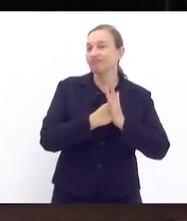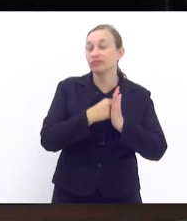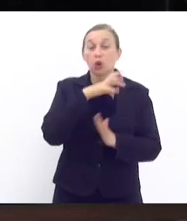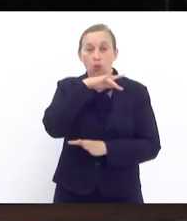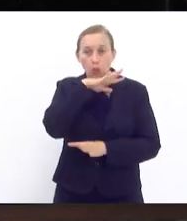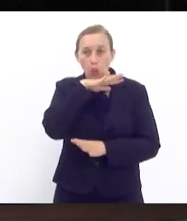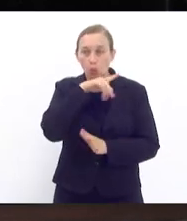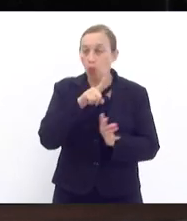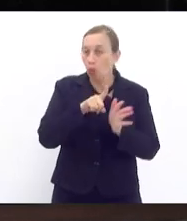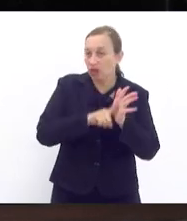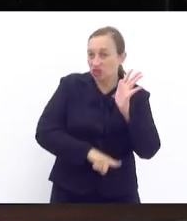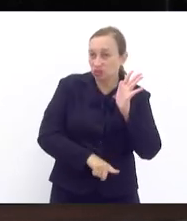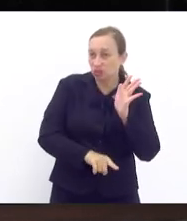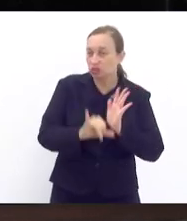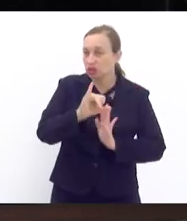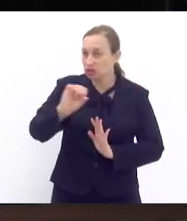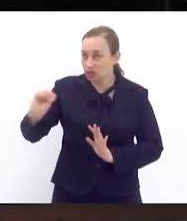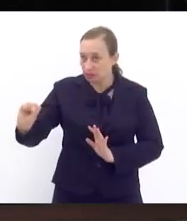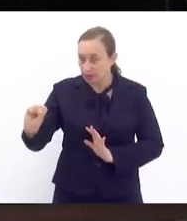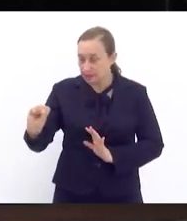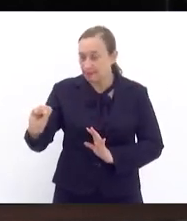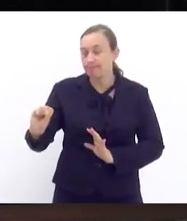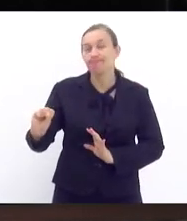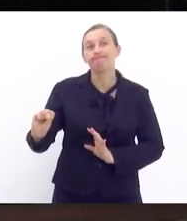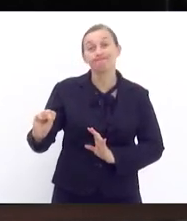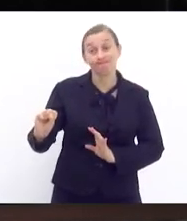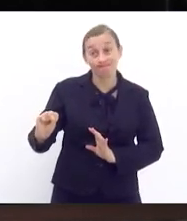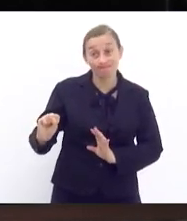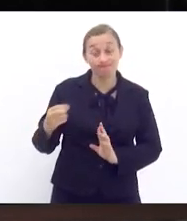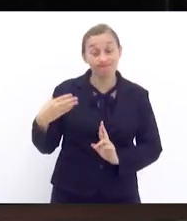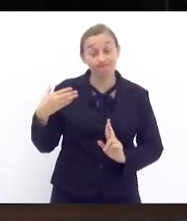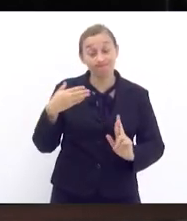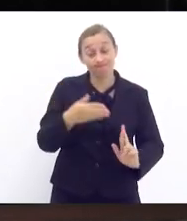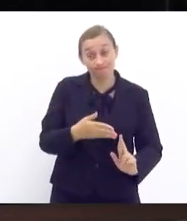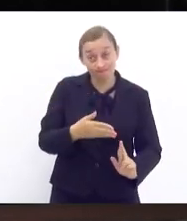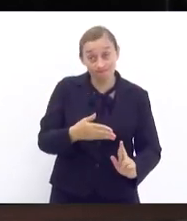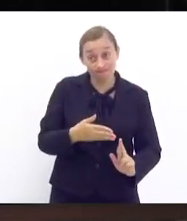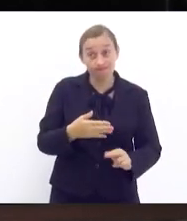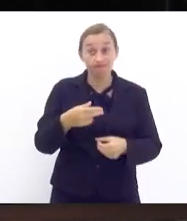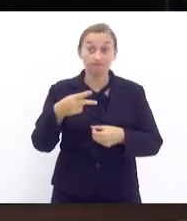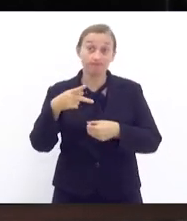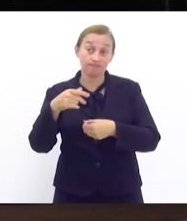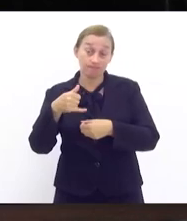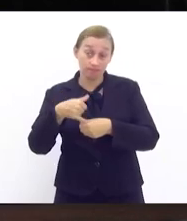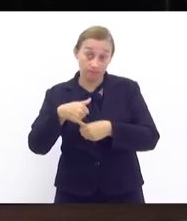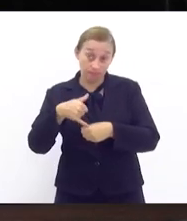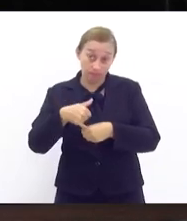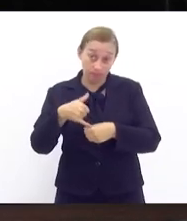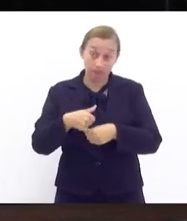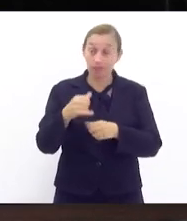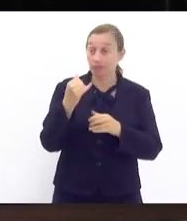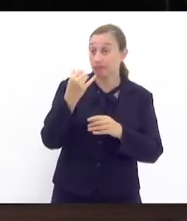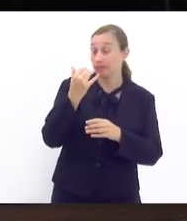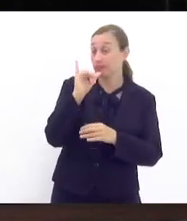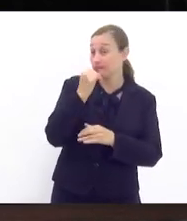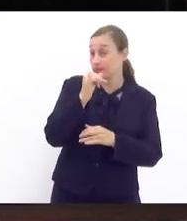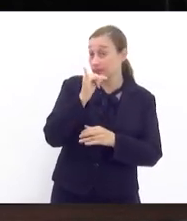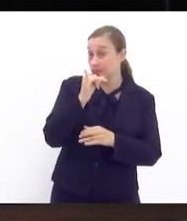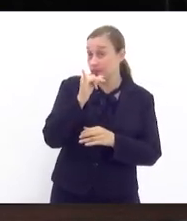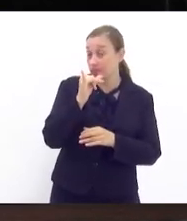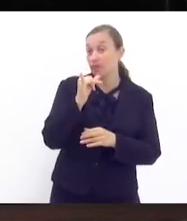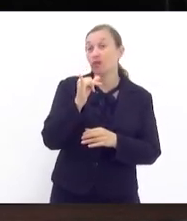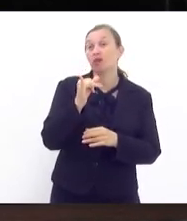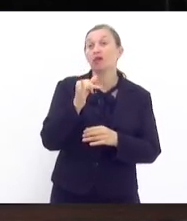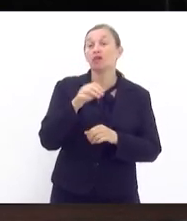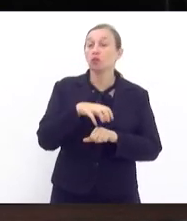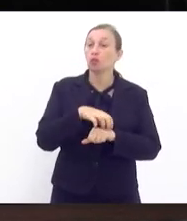com a redução do ICMS e no que se refere aos combustíveis, à energia elétrica e ao